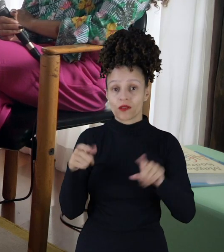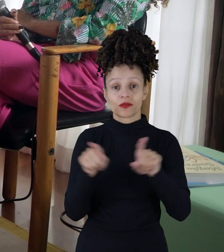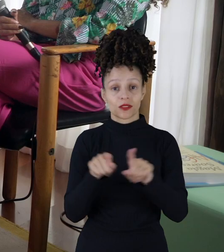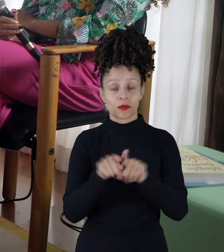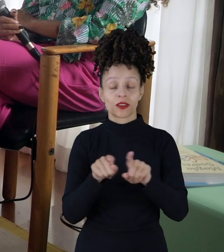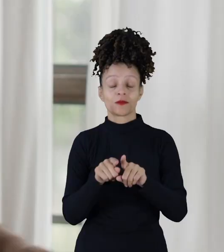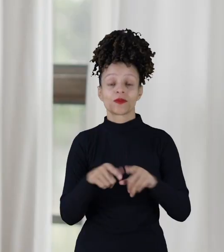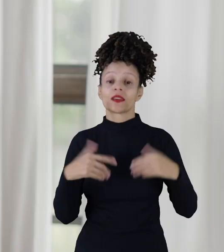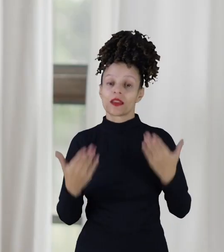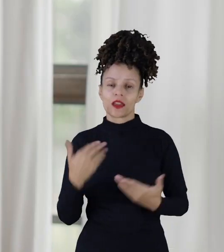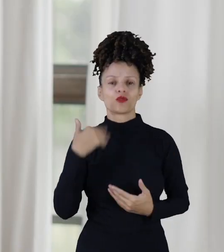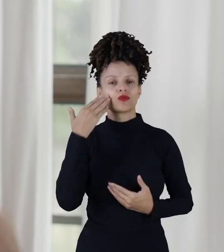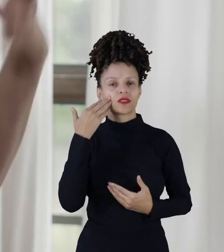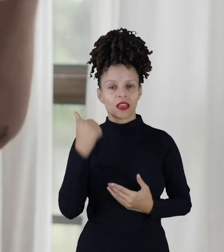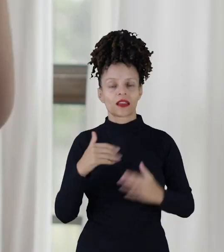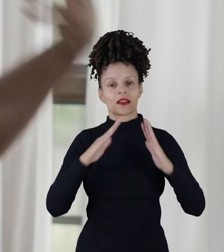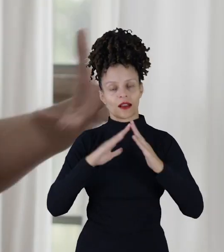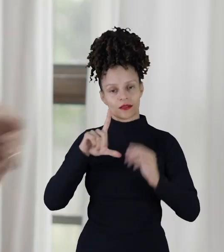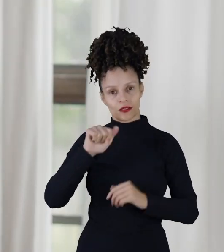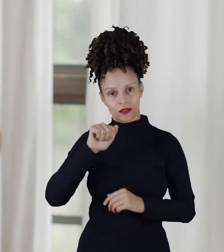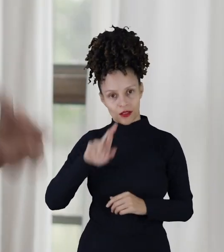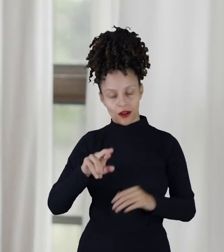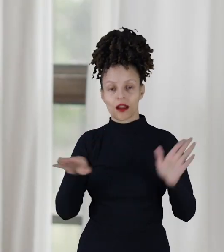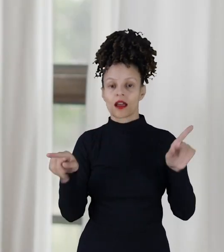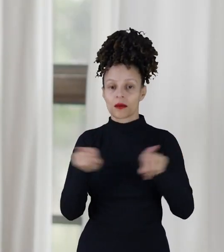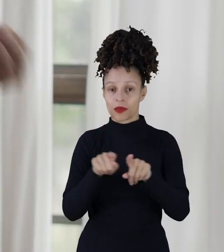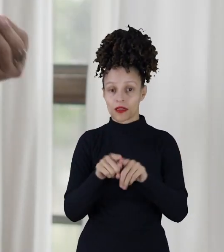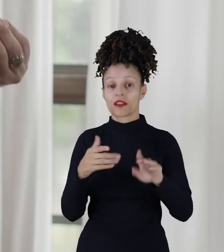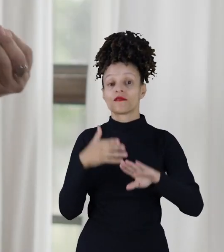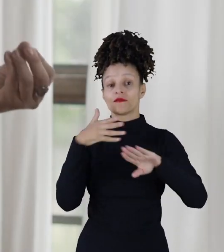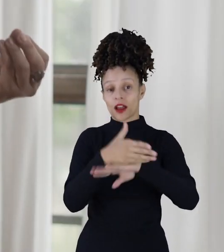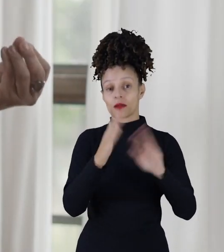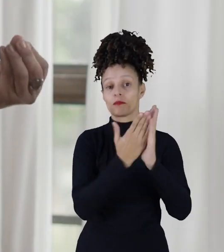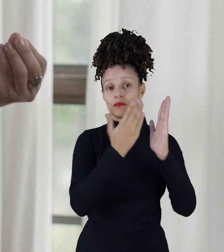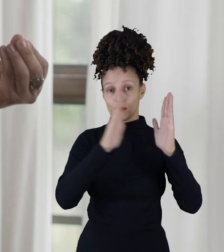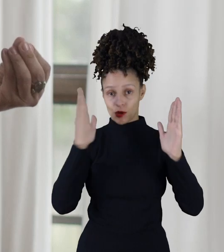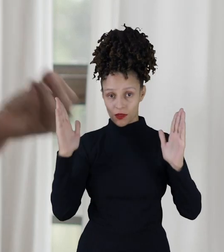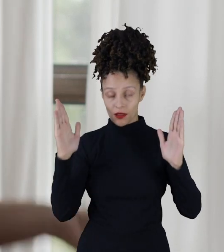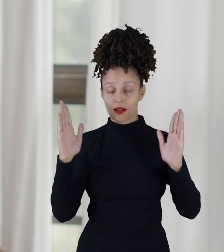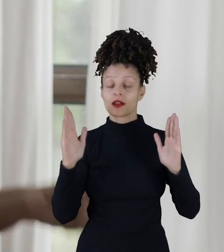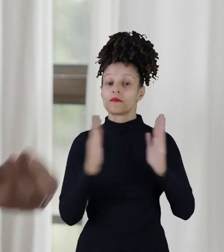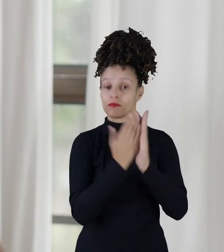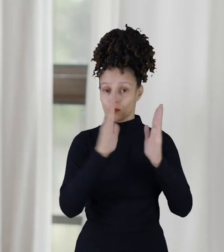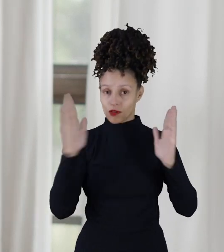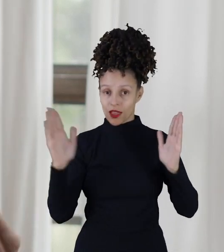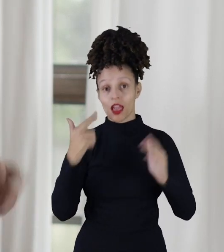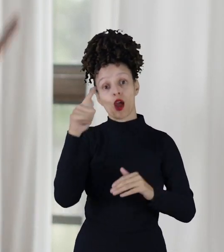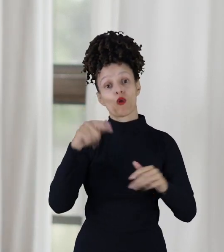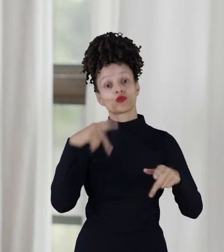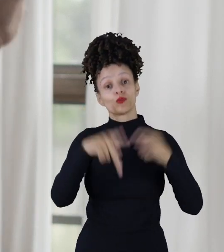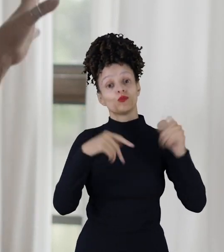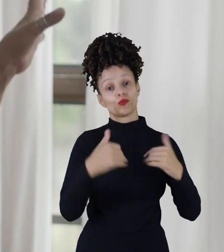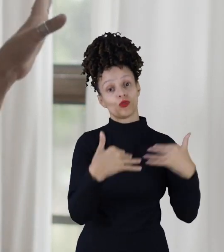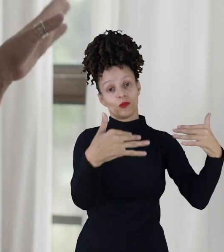também, da mesma forma. E eu sei que das casas lares a gente agora vai também na biblioteca. E na biblioteca é bem interessante,